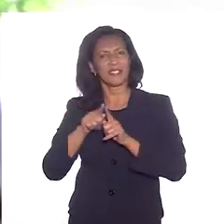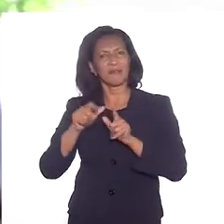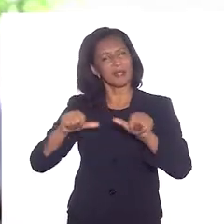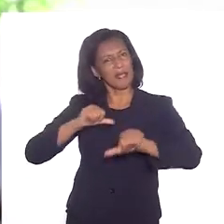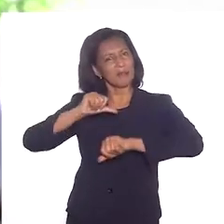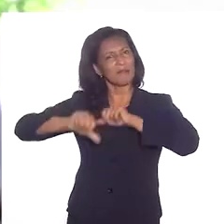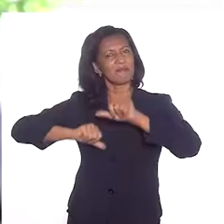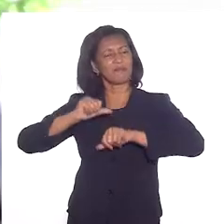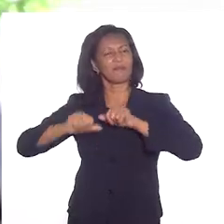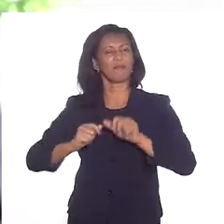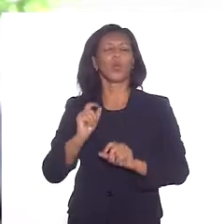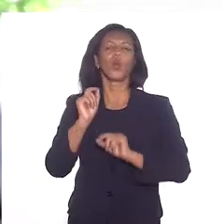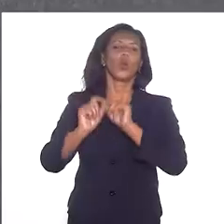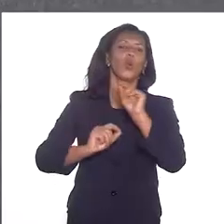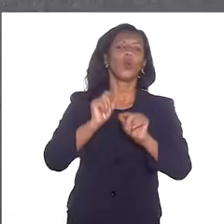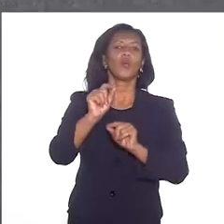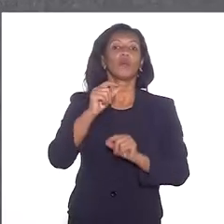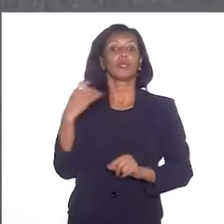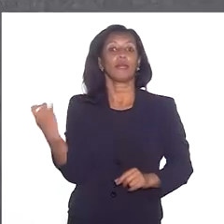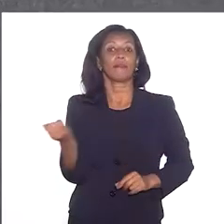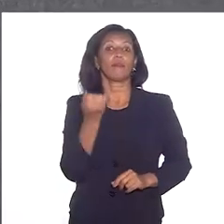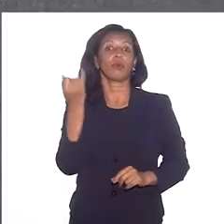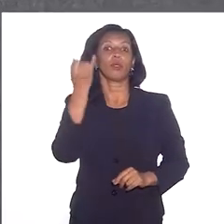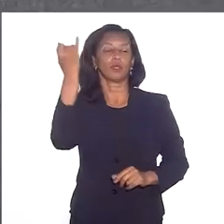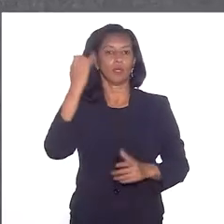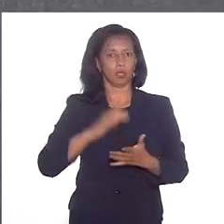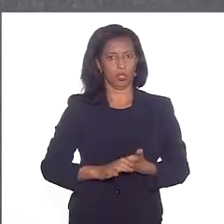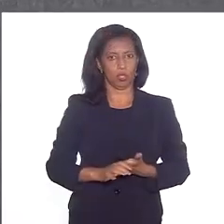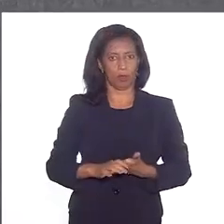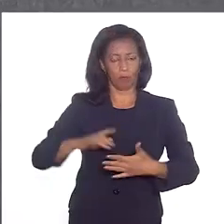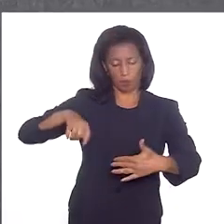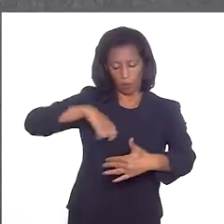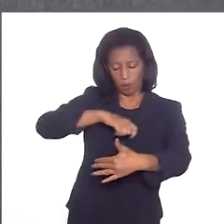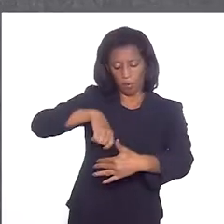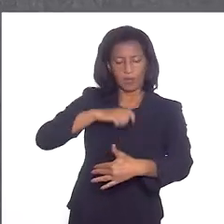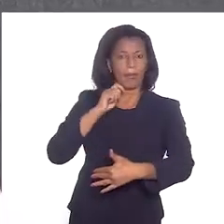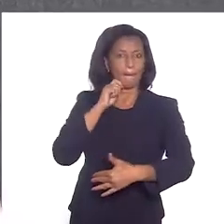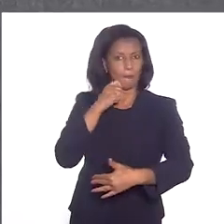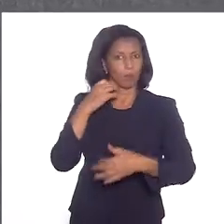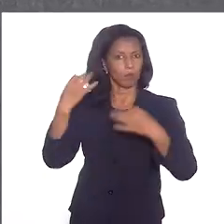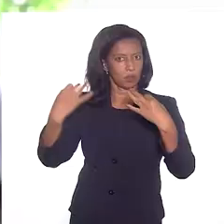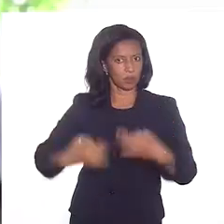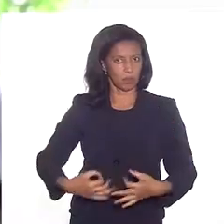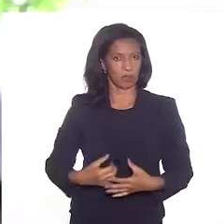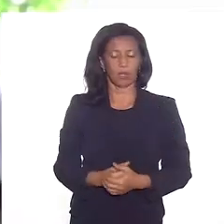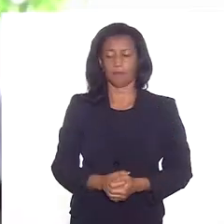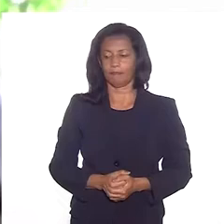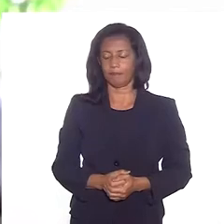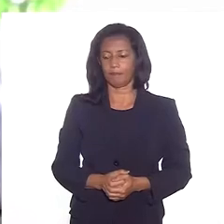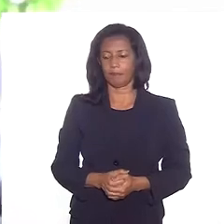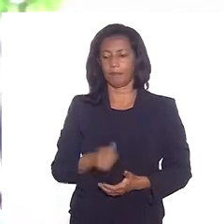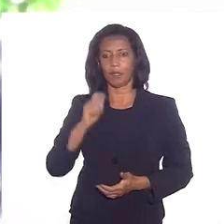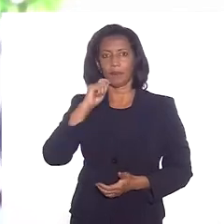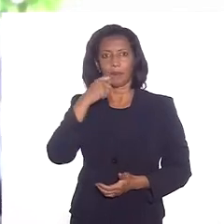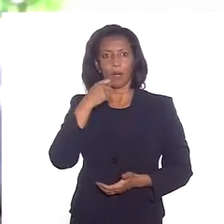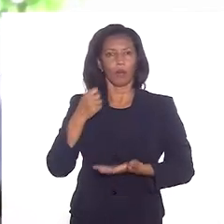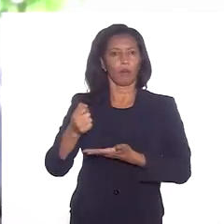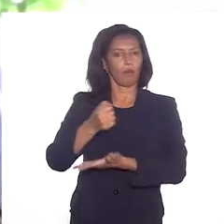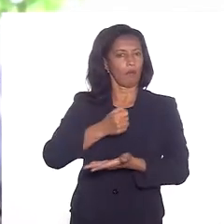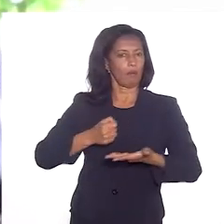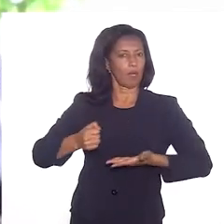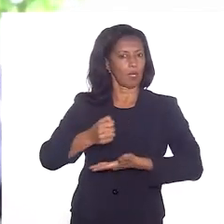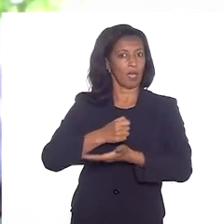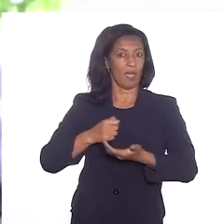nessa panificação, o que para você é essencial e determinante para uma receita de pão dar certo? Pão, basicamente, é feito